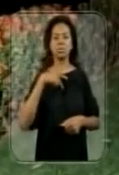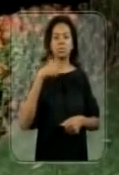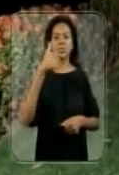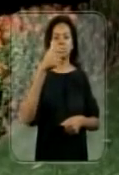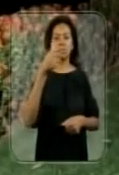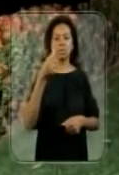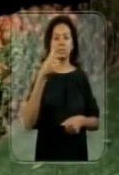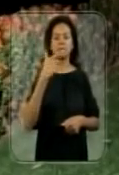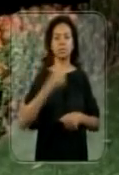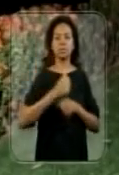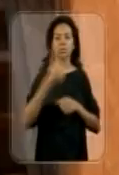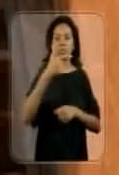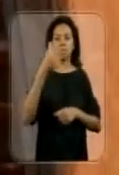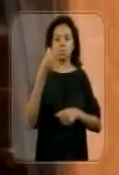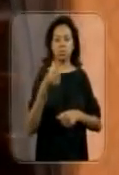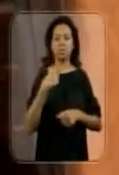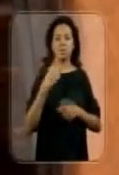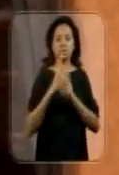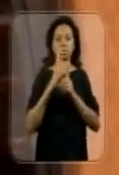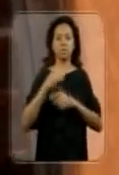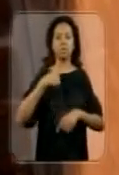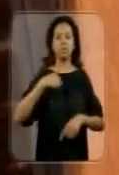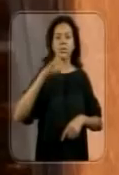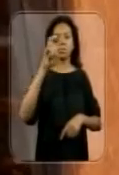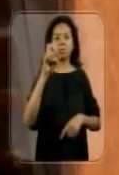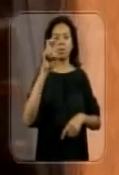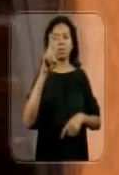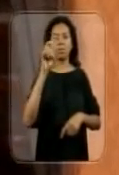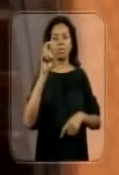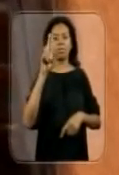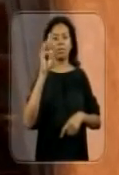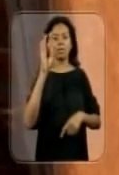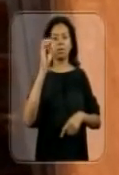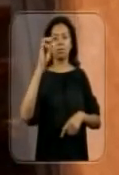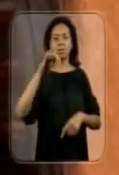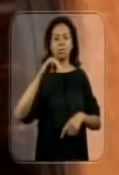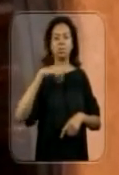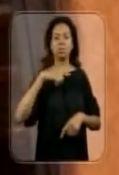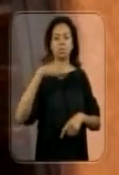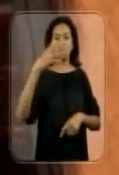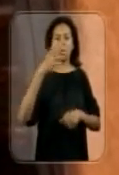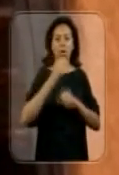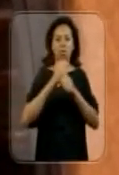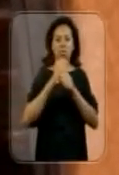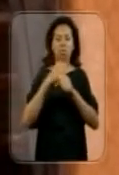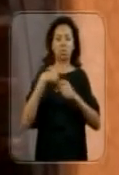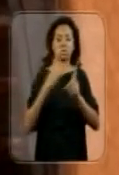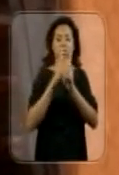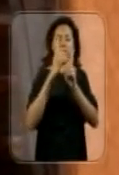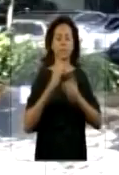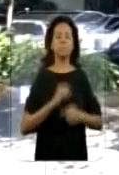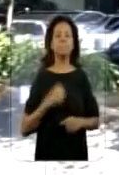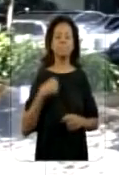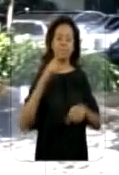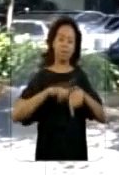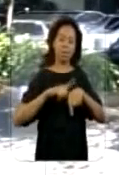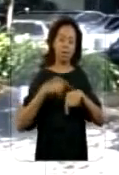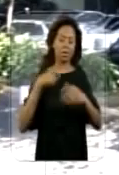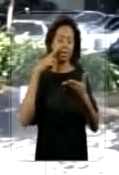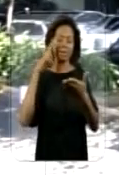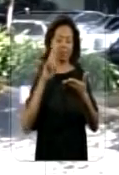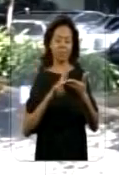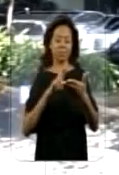no ano de 2006. Meu nome é Everton, eu tenho 17 anos, eu descobri que eu sou soro positivo há mais ou menos 4 anos. Quando a